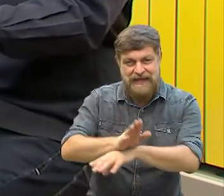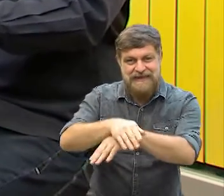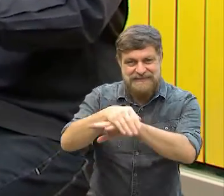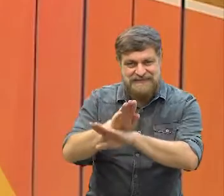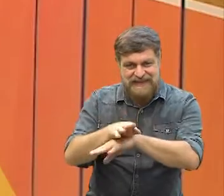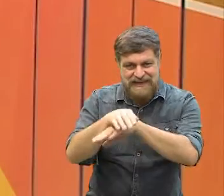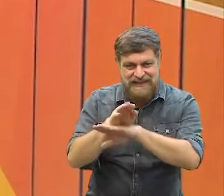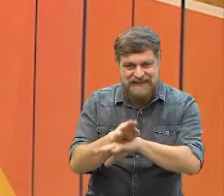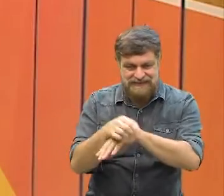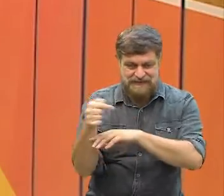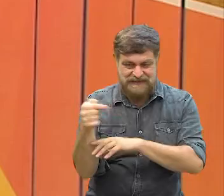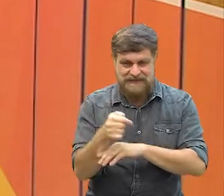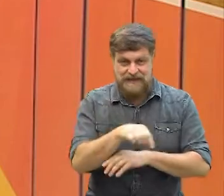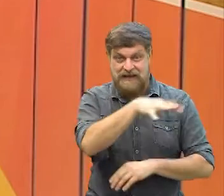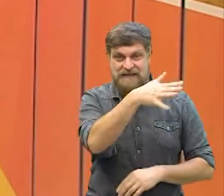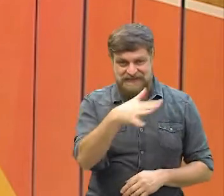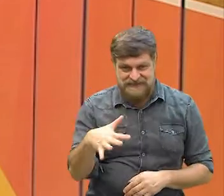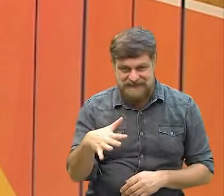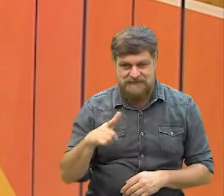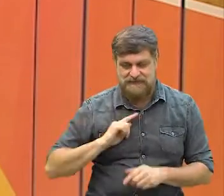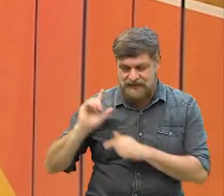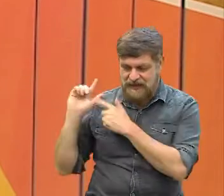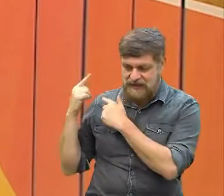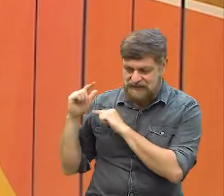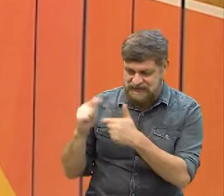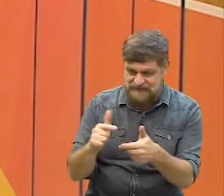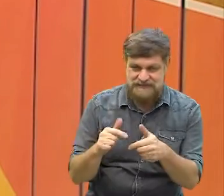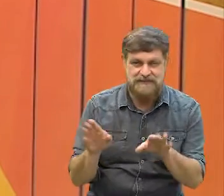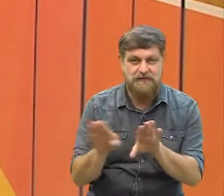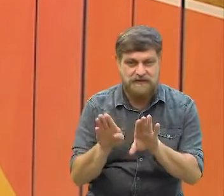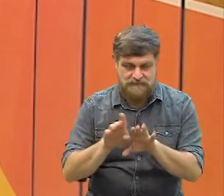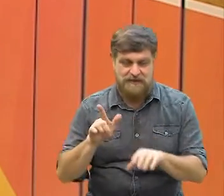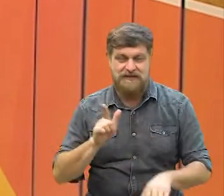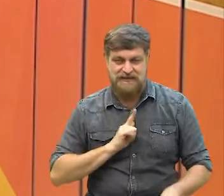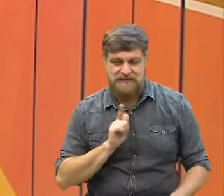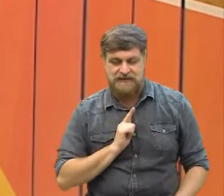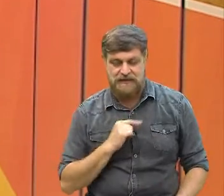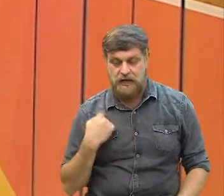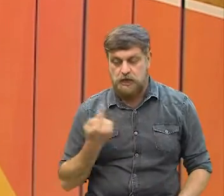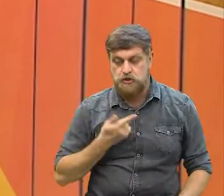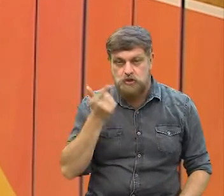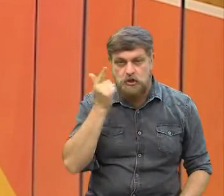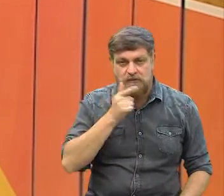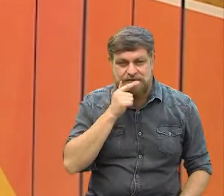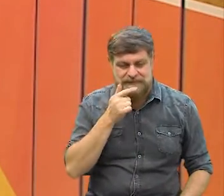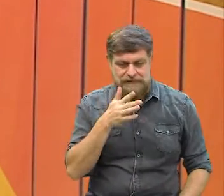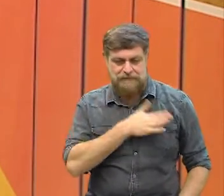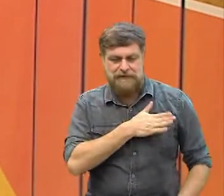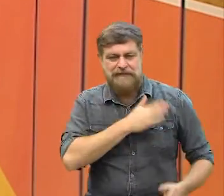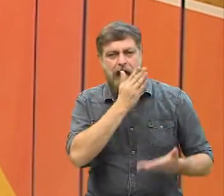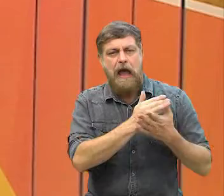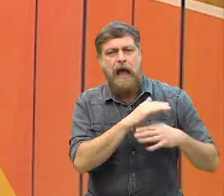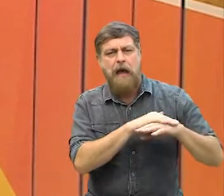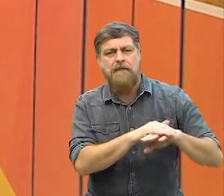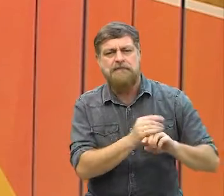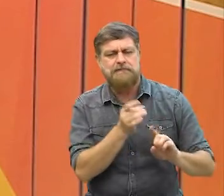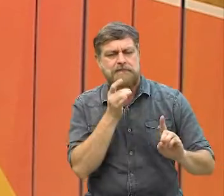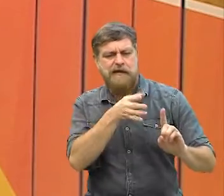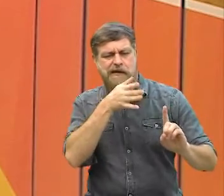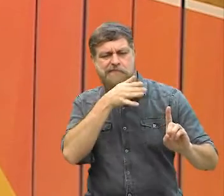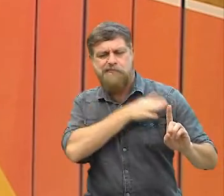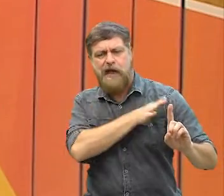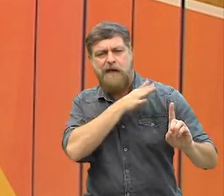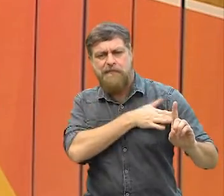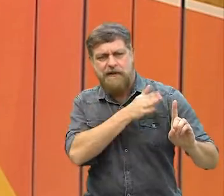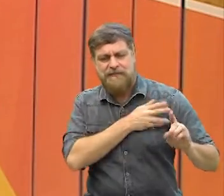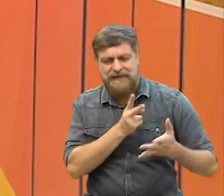que tem a sua tradição também na modalidade, para a gente afastar esse preconceito que talvez sempre